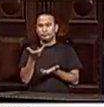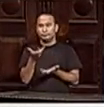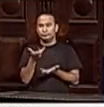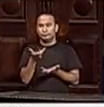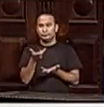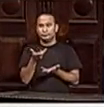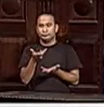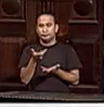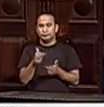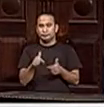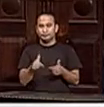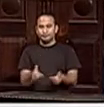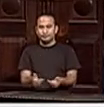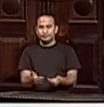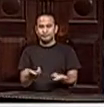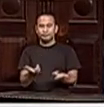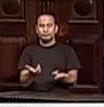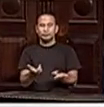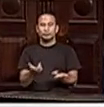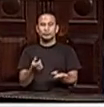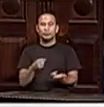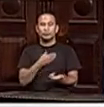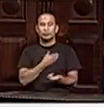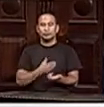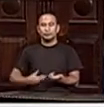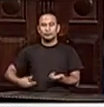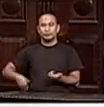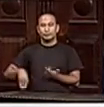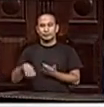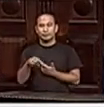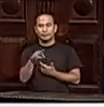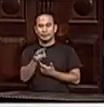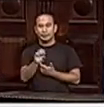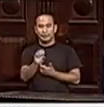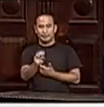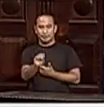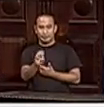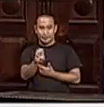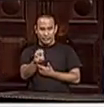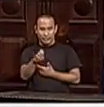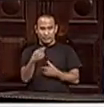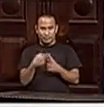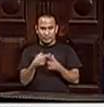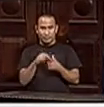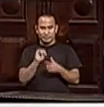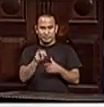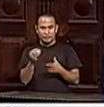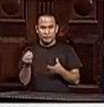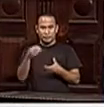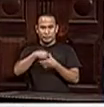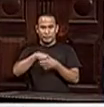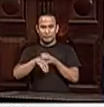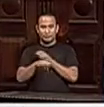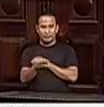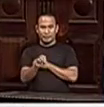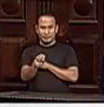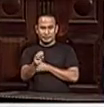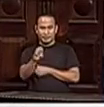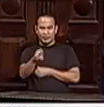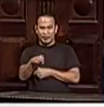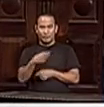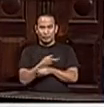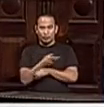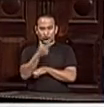dessa situação que o governador recursou junto ao TSE. Porque se fosse votado no TSE, ele ia ser cassado